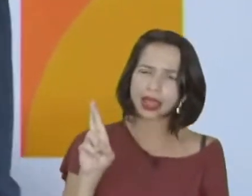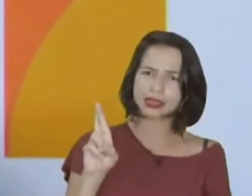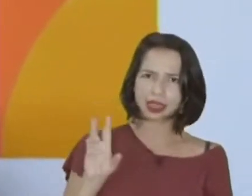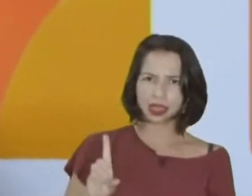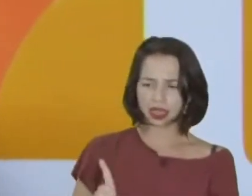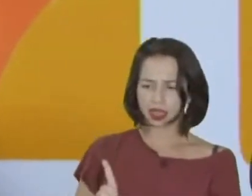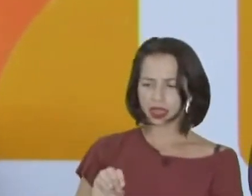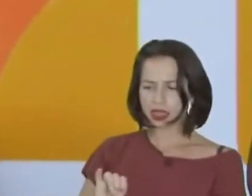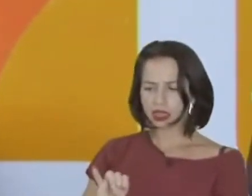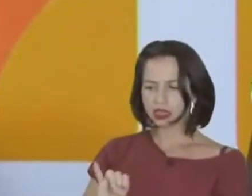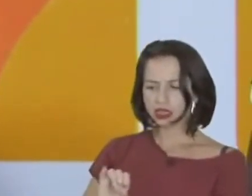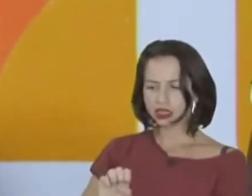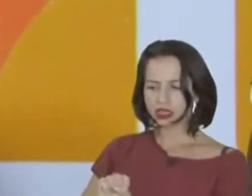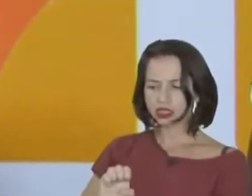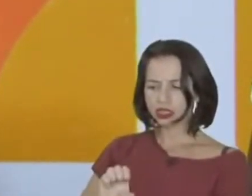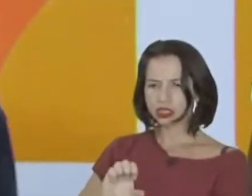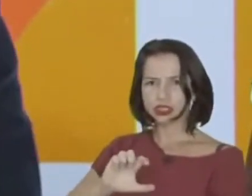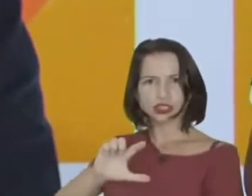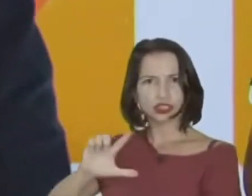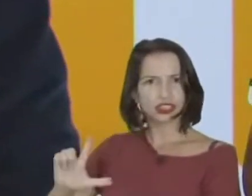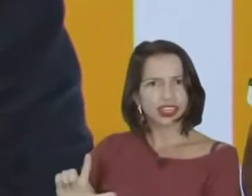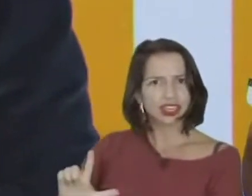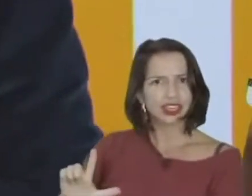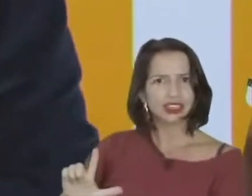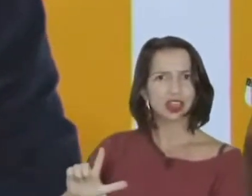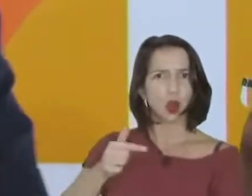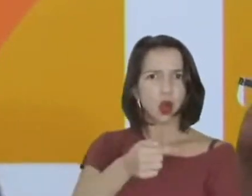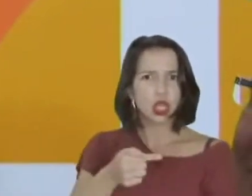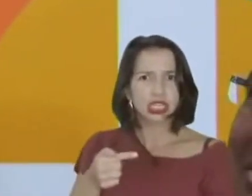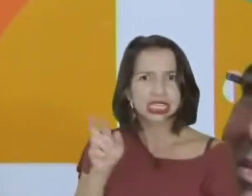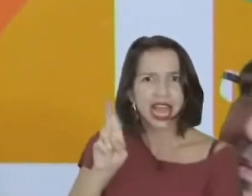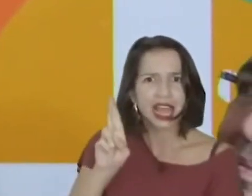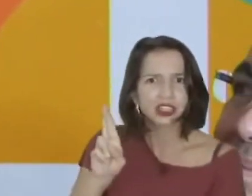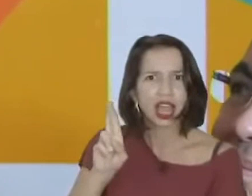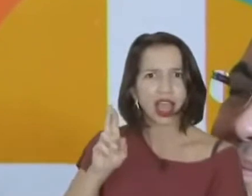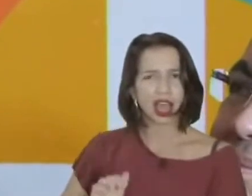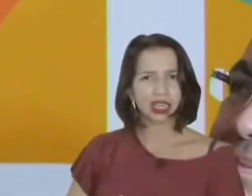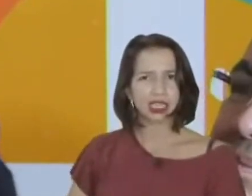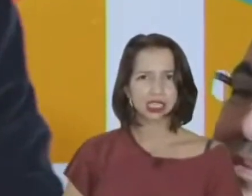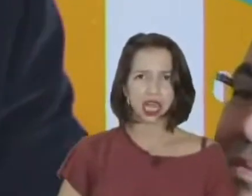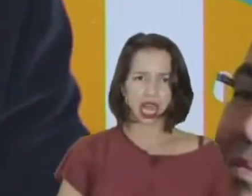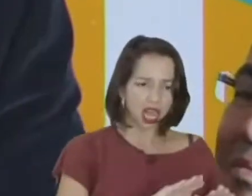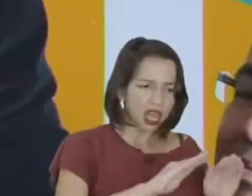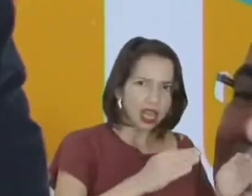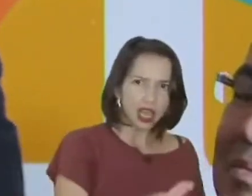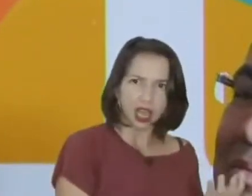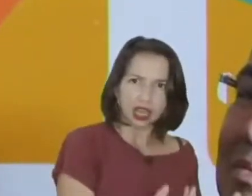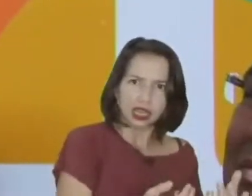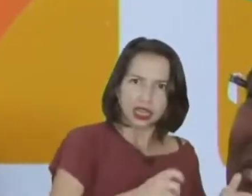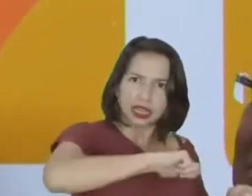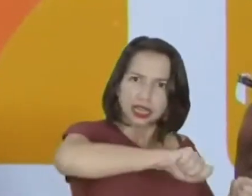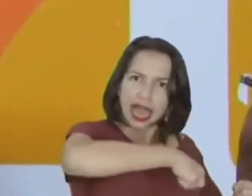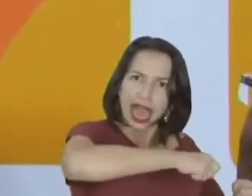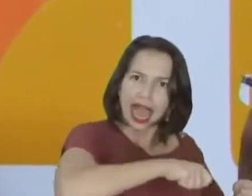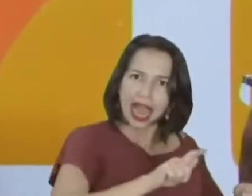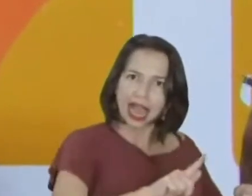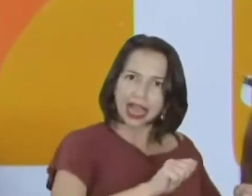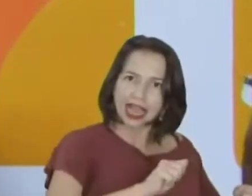estados a R$ 160, nós estamos com o preço da cenoura, sabe, a uma fortuna,